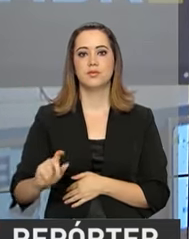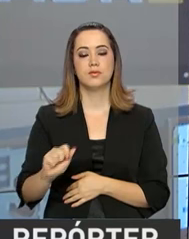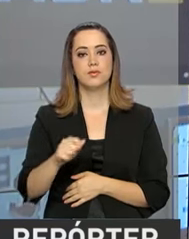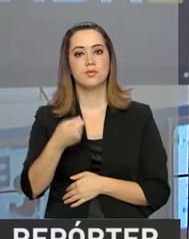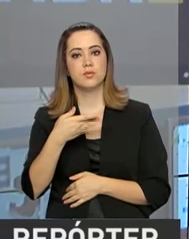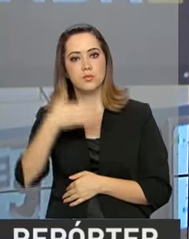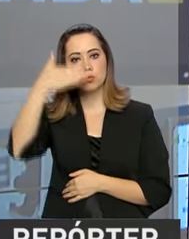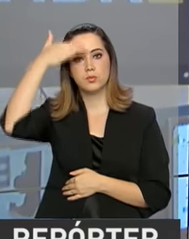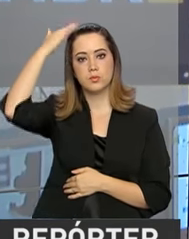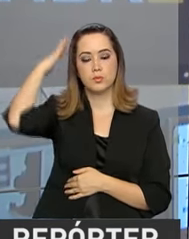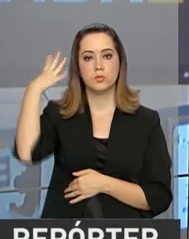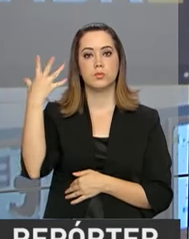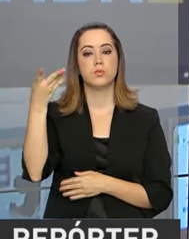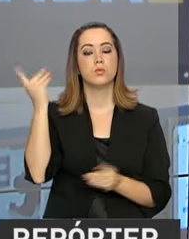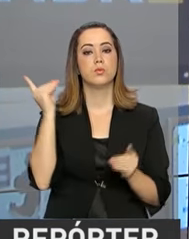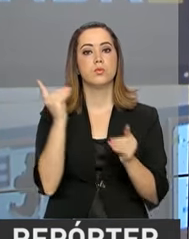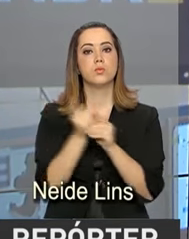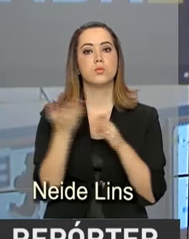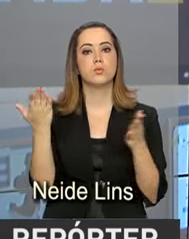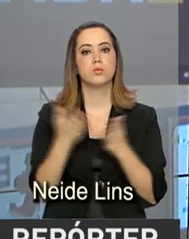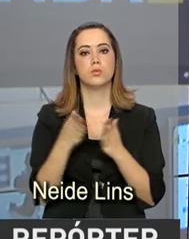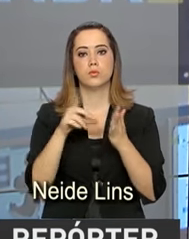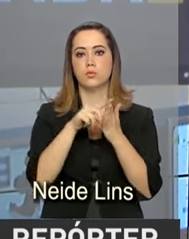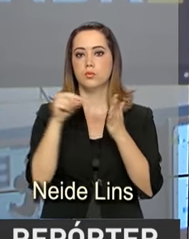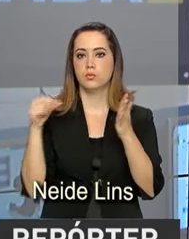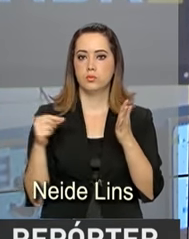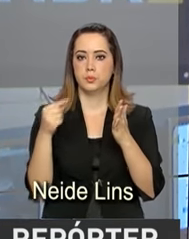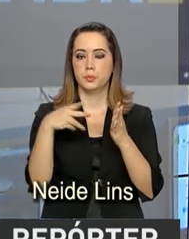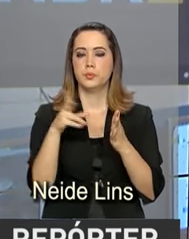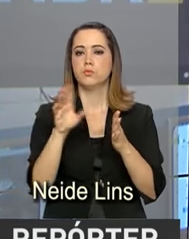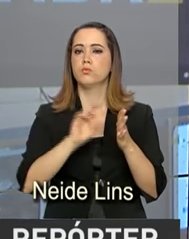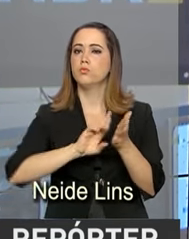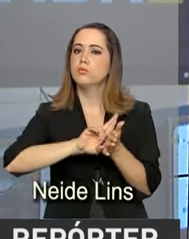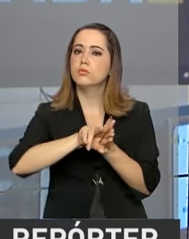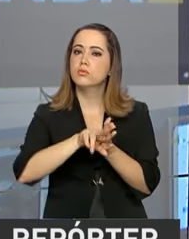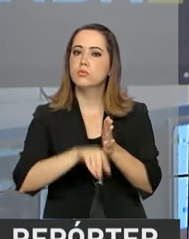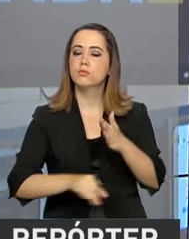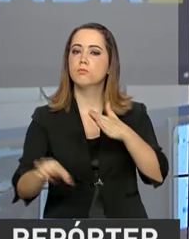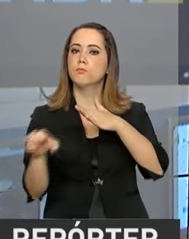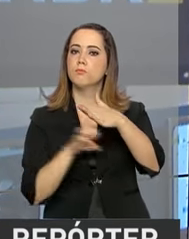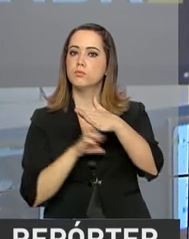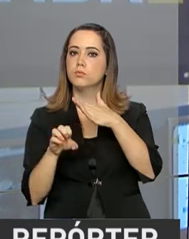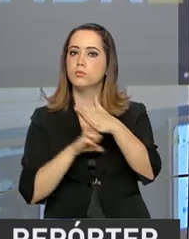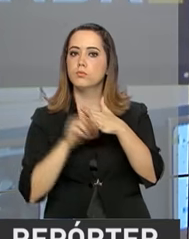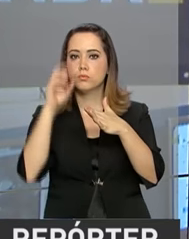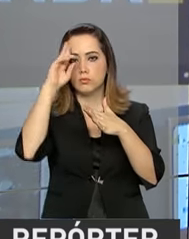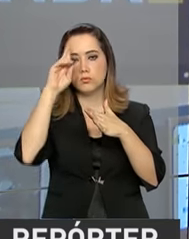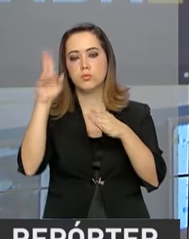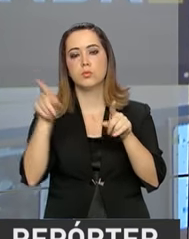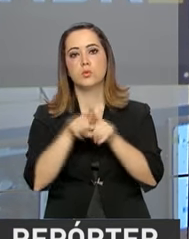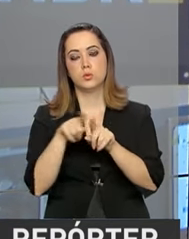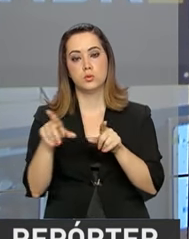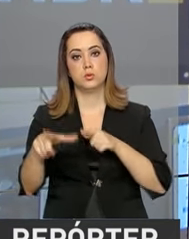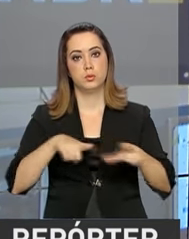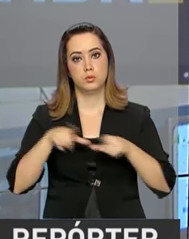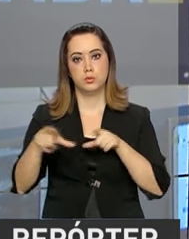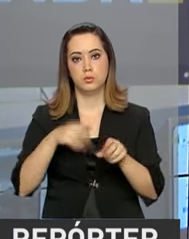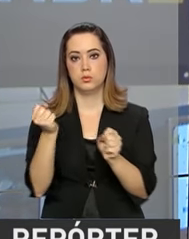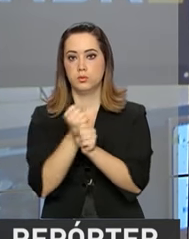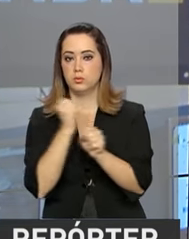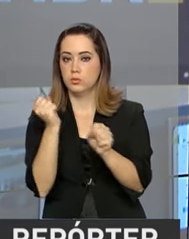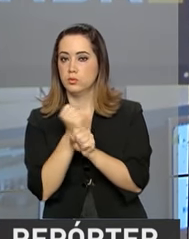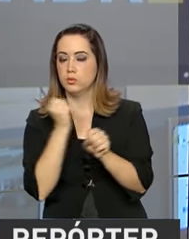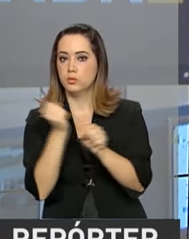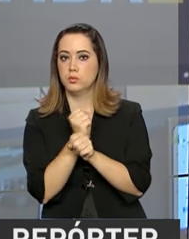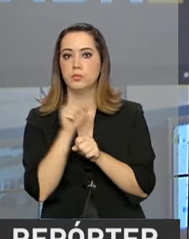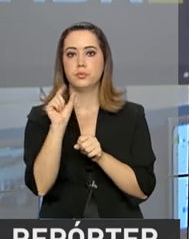em exercício, Michel Temer, recebeu hoje no Palácio do Planalto empresários e trabalhadores do setor da construção civil. No